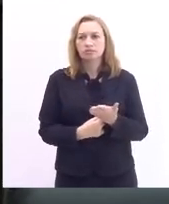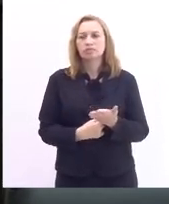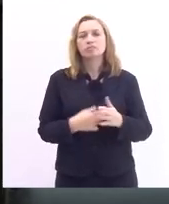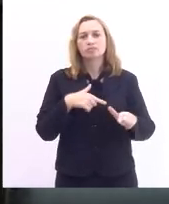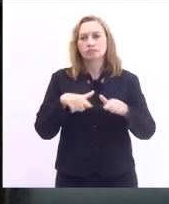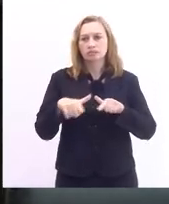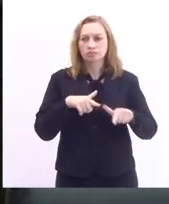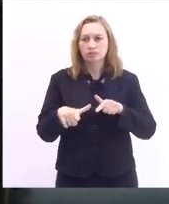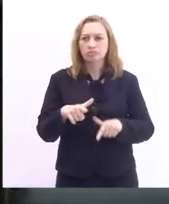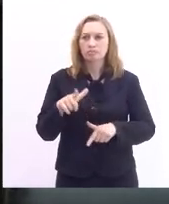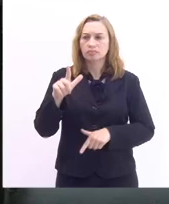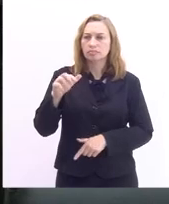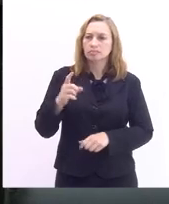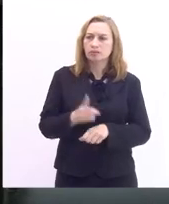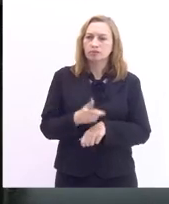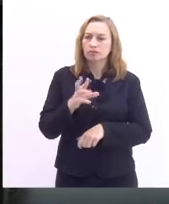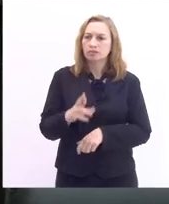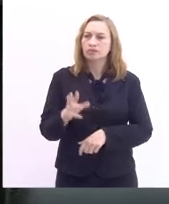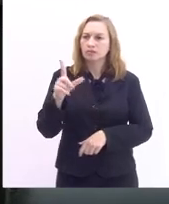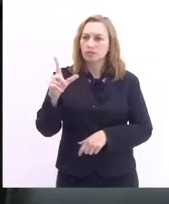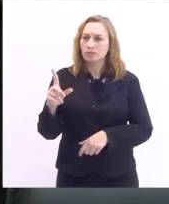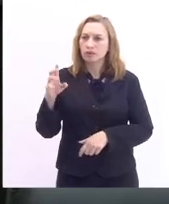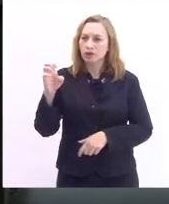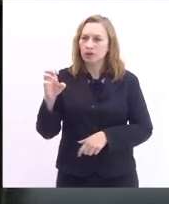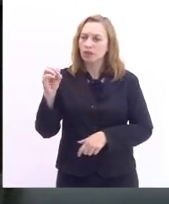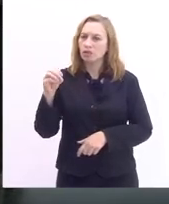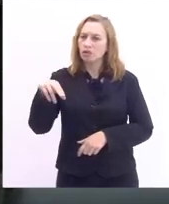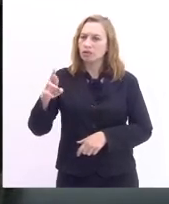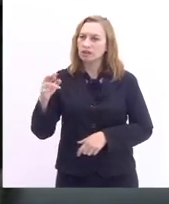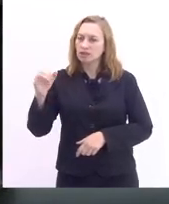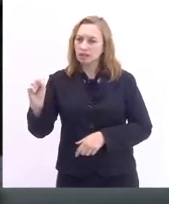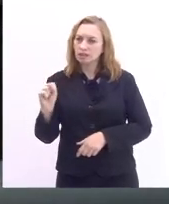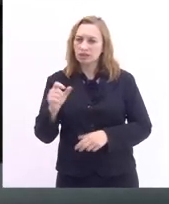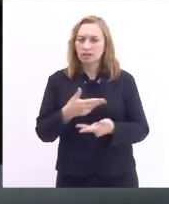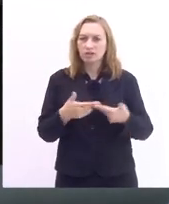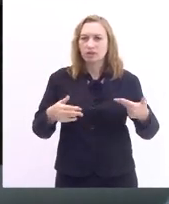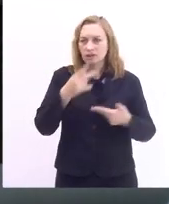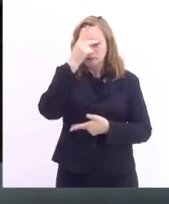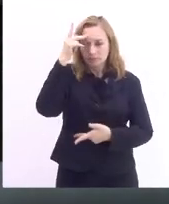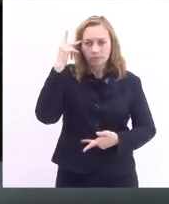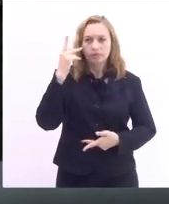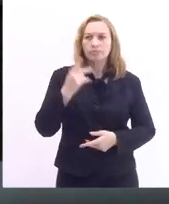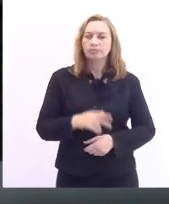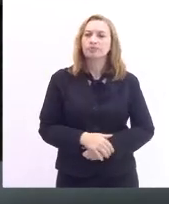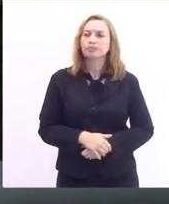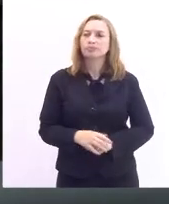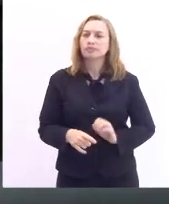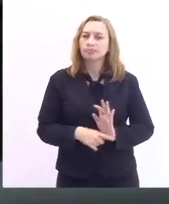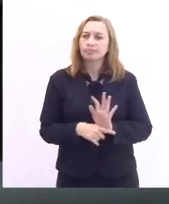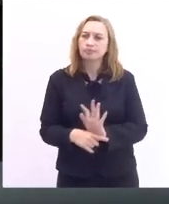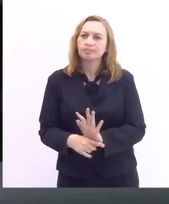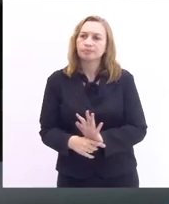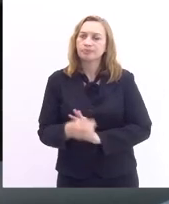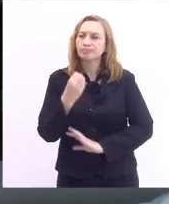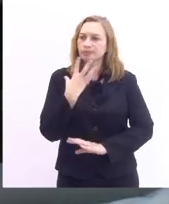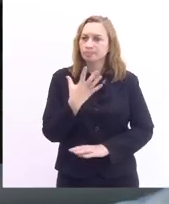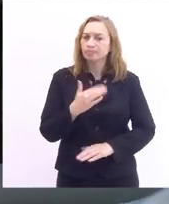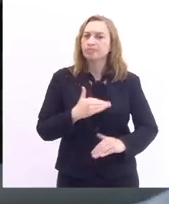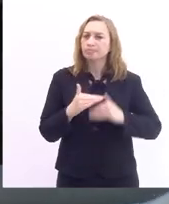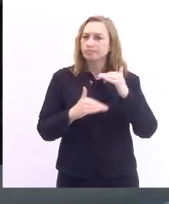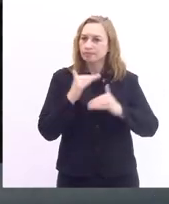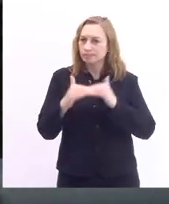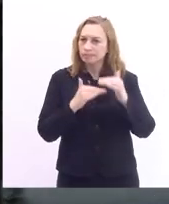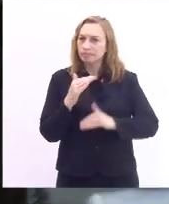tarefa ao doutor Leônidas a tantas pessoas que a gente acabou trazendo e que contribuíram muito para